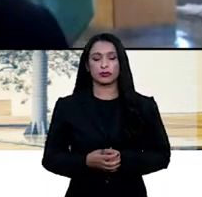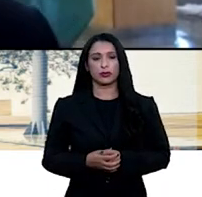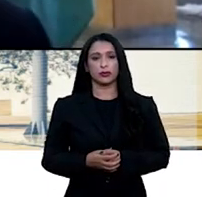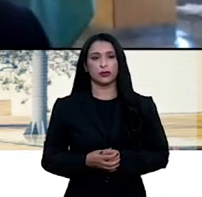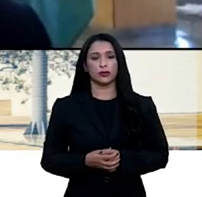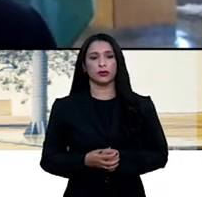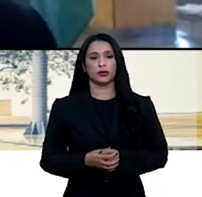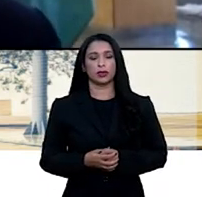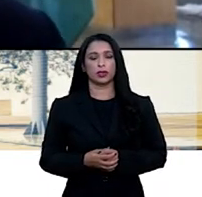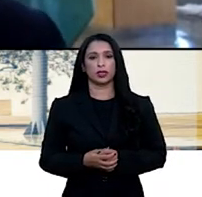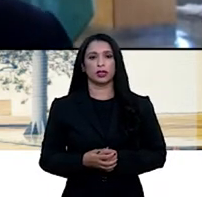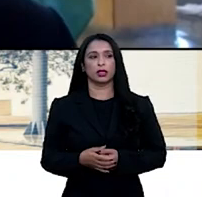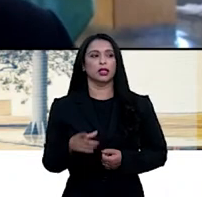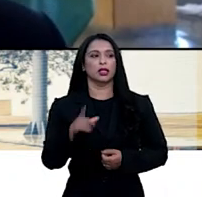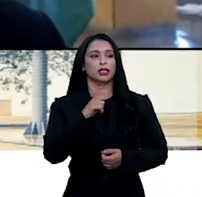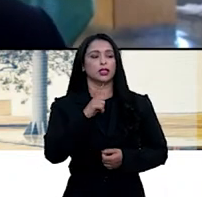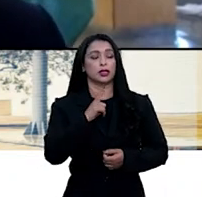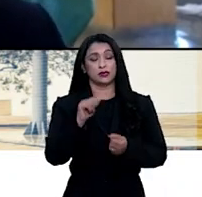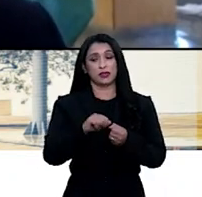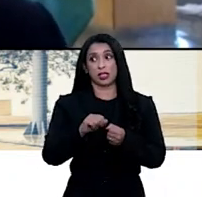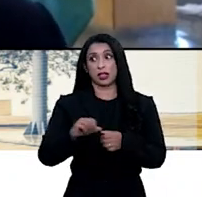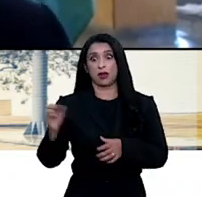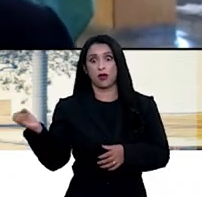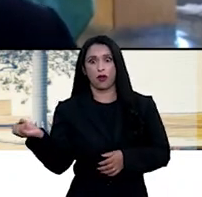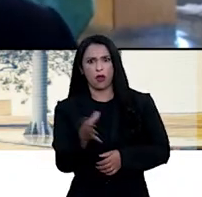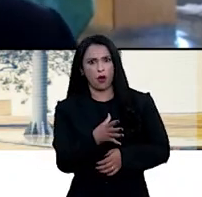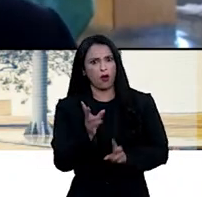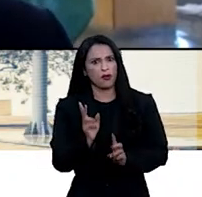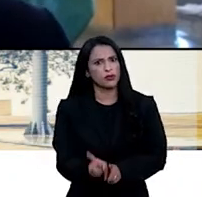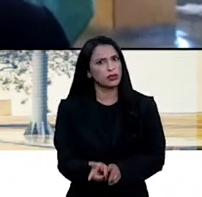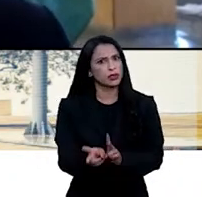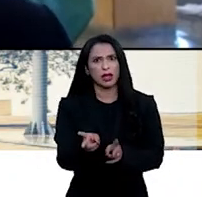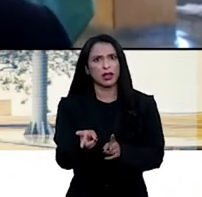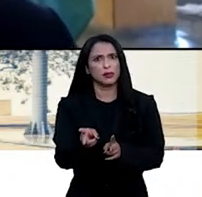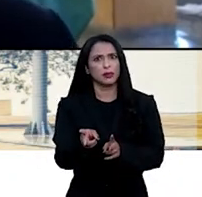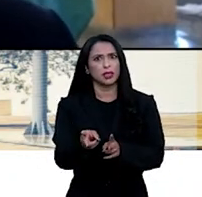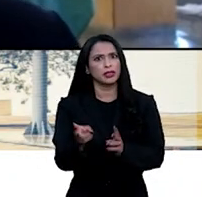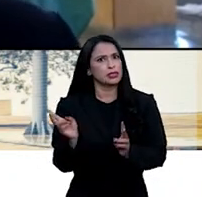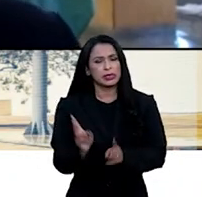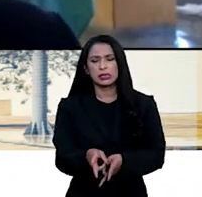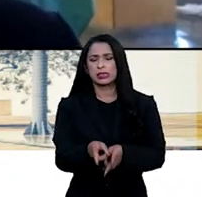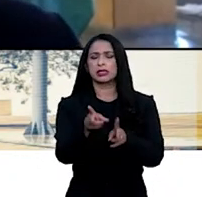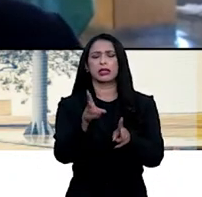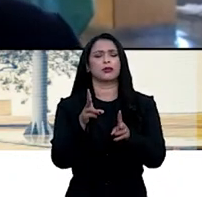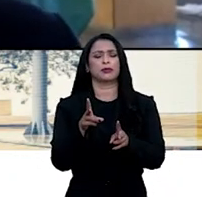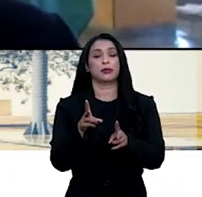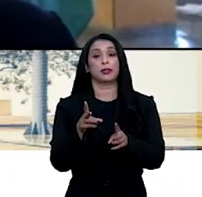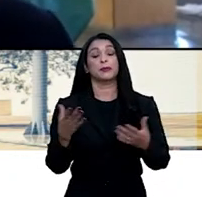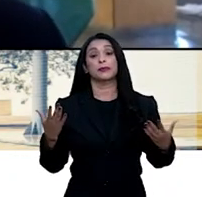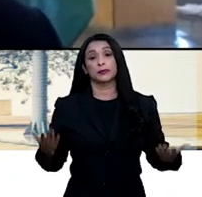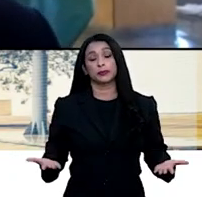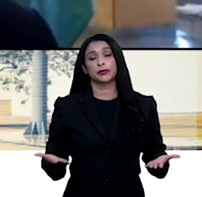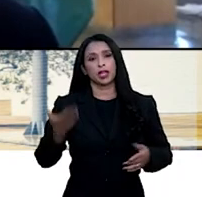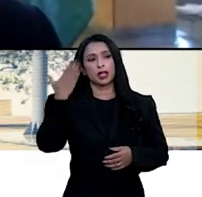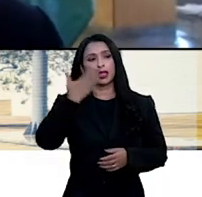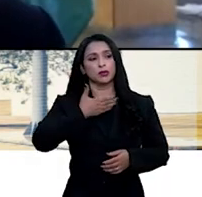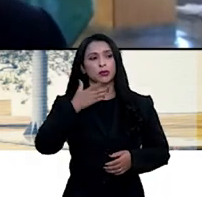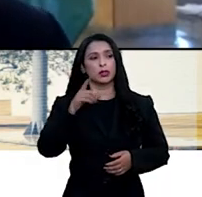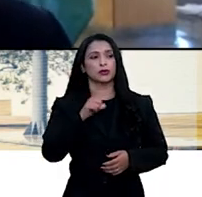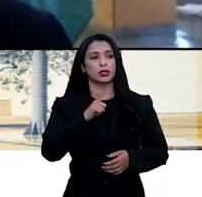assim aumentamos e aumentamos bem a nossa produtividade a nossa qualidade nas decisões